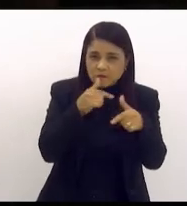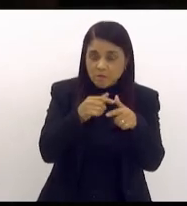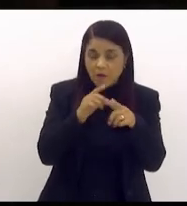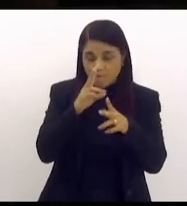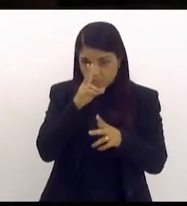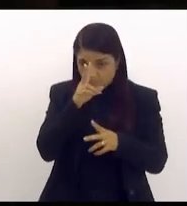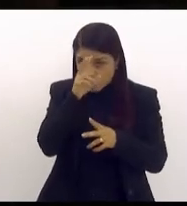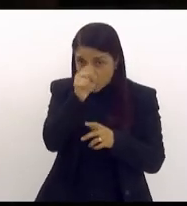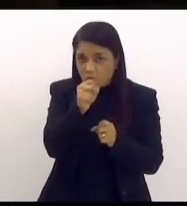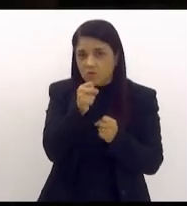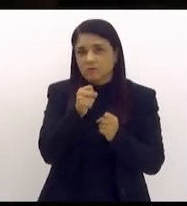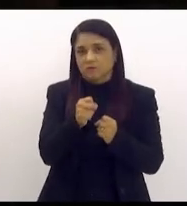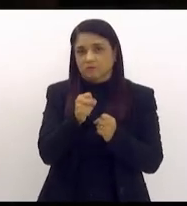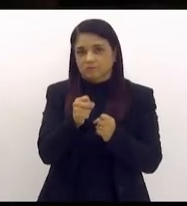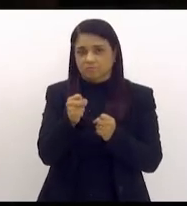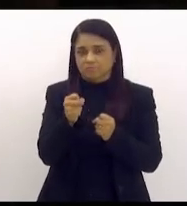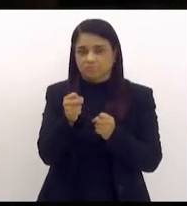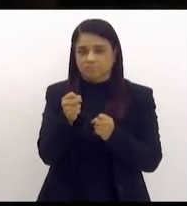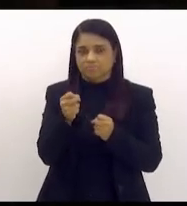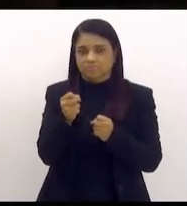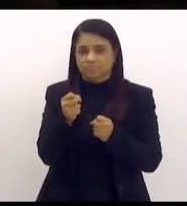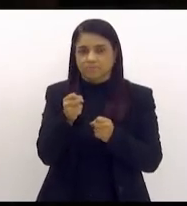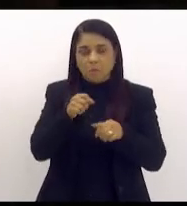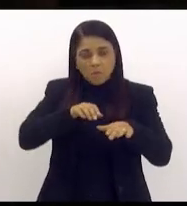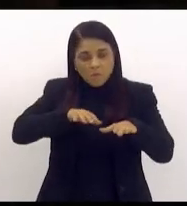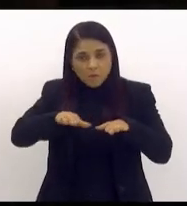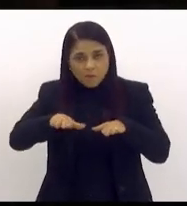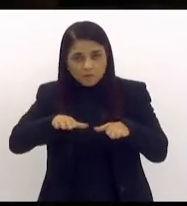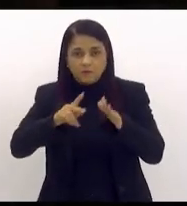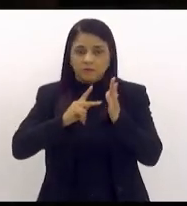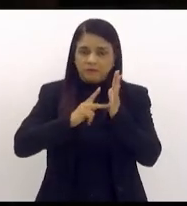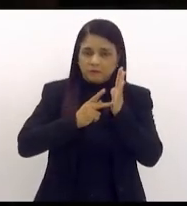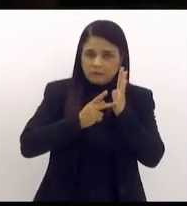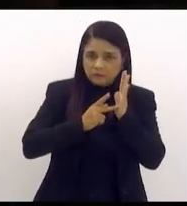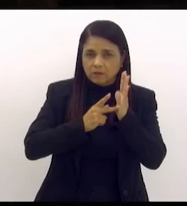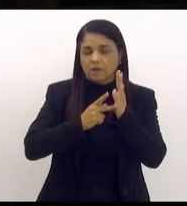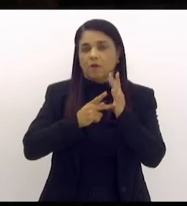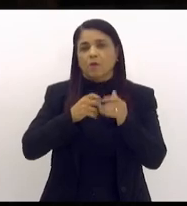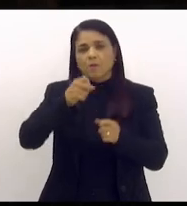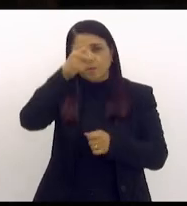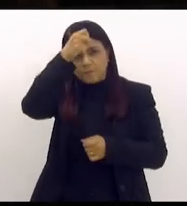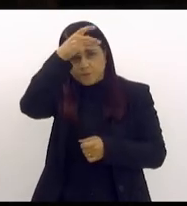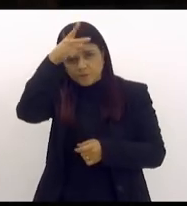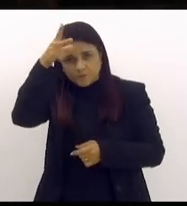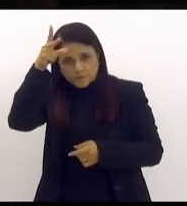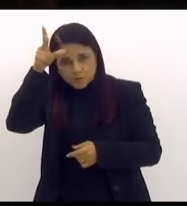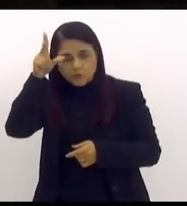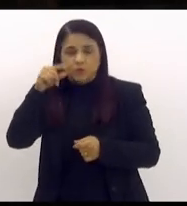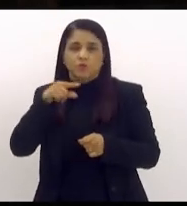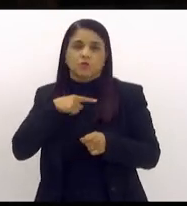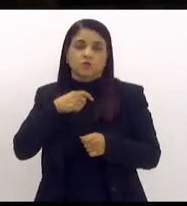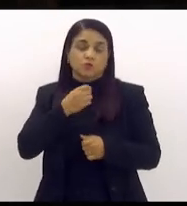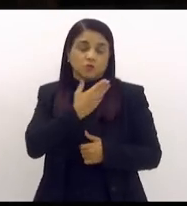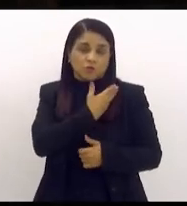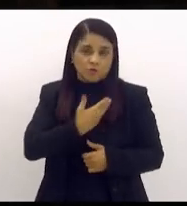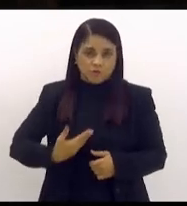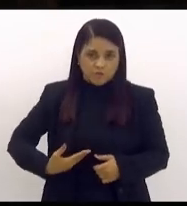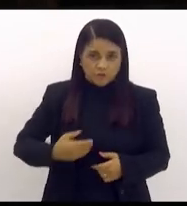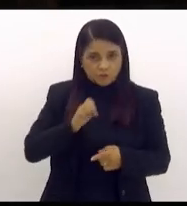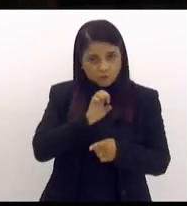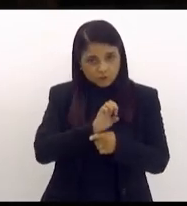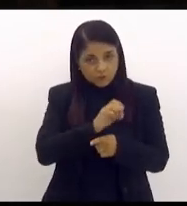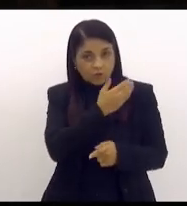potente que nós vamos constituir com movimento sindical com as prefeituras com o Governo do Estado e com o